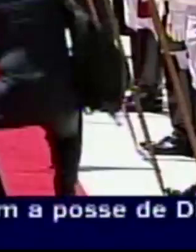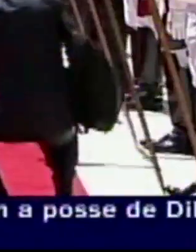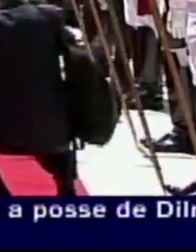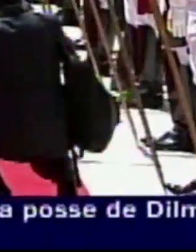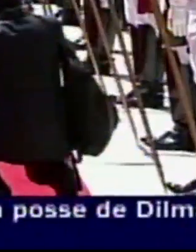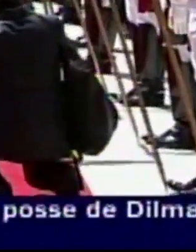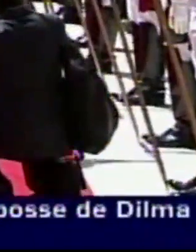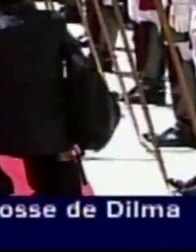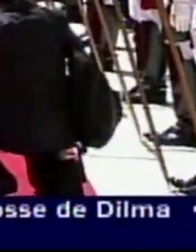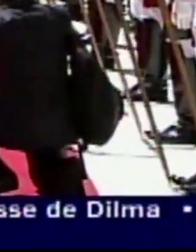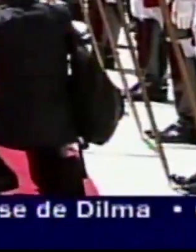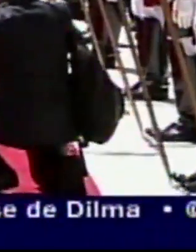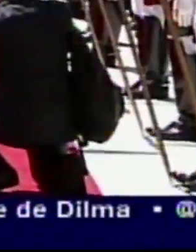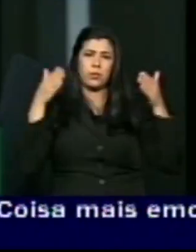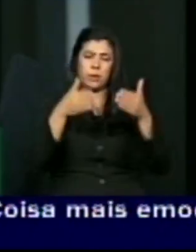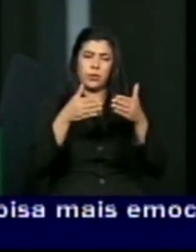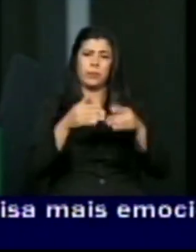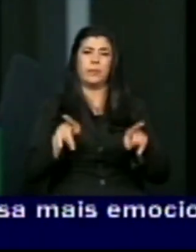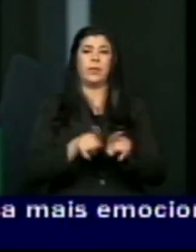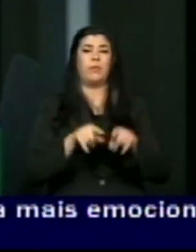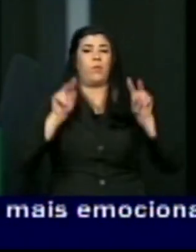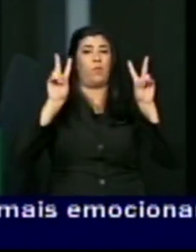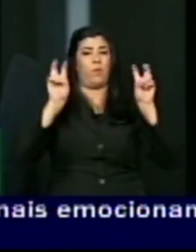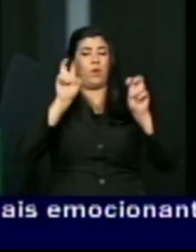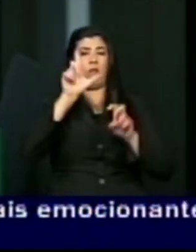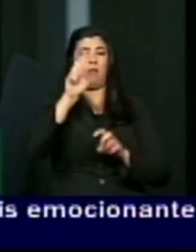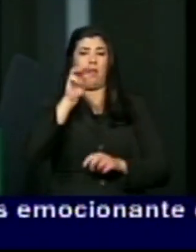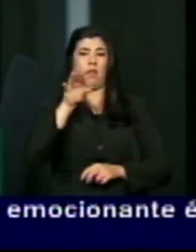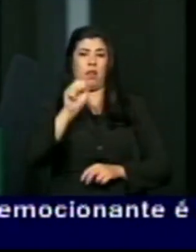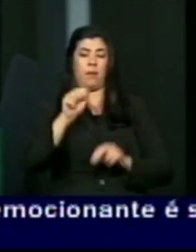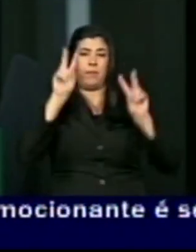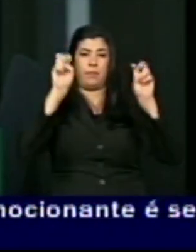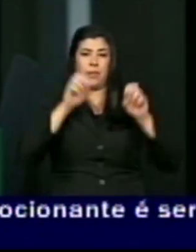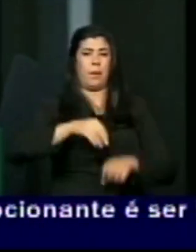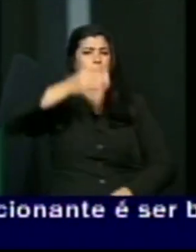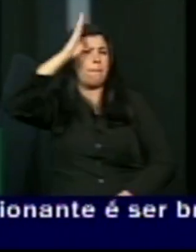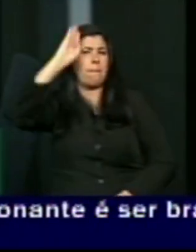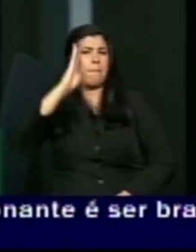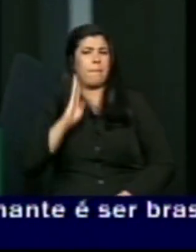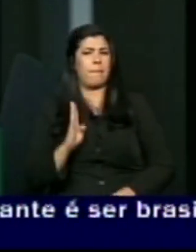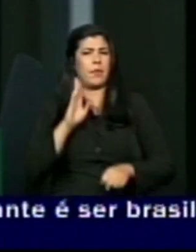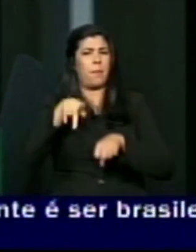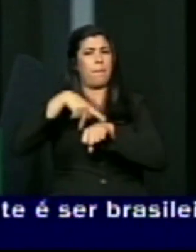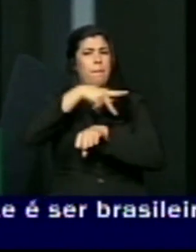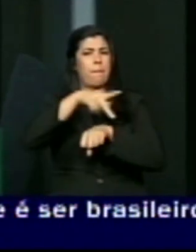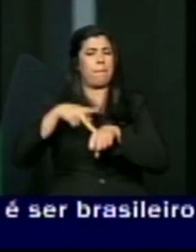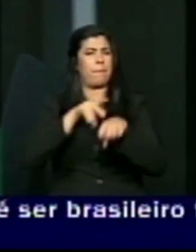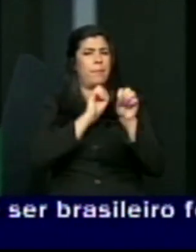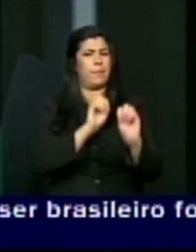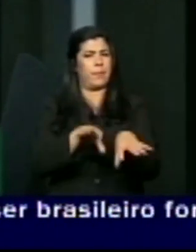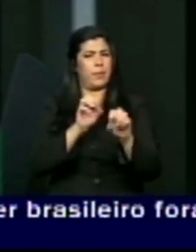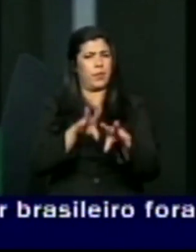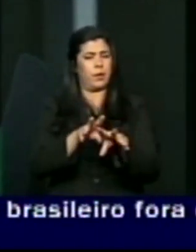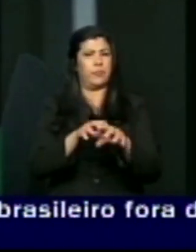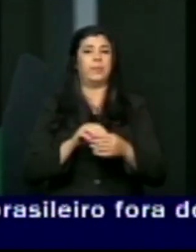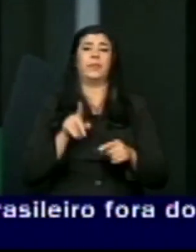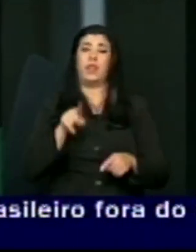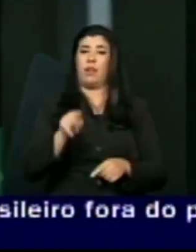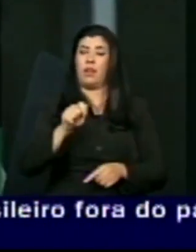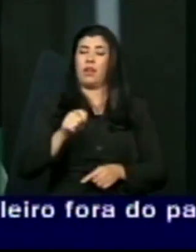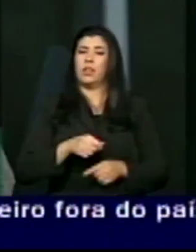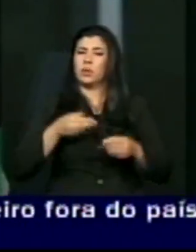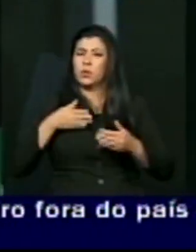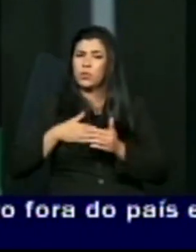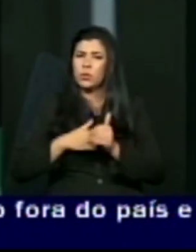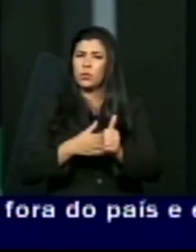ênfase à educação nosso lema será Brasil Pátria Educadora trata-se de lema com